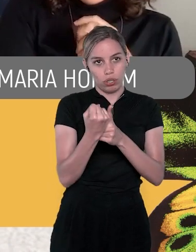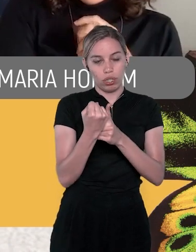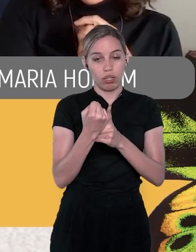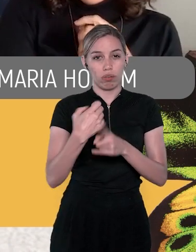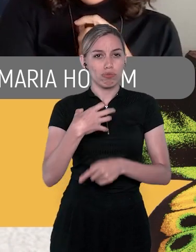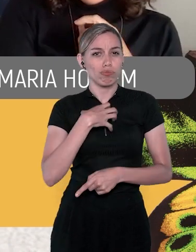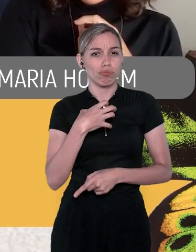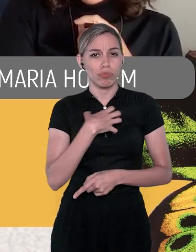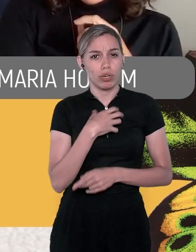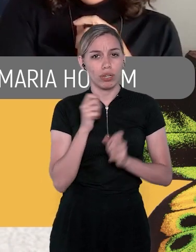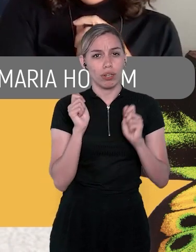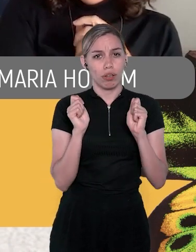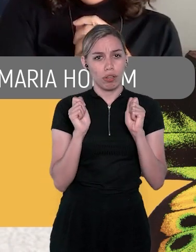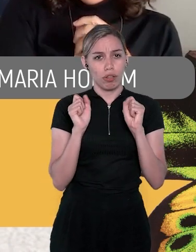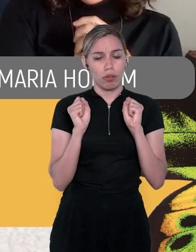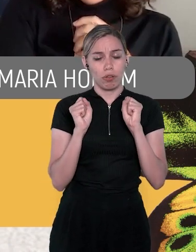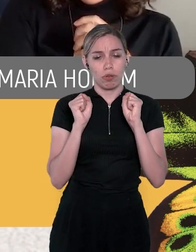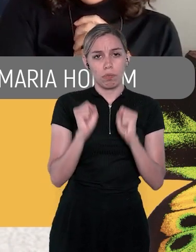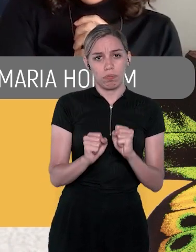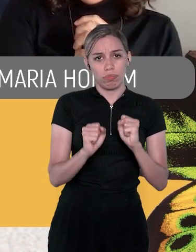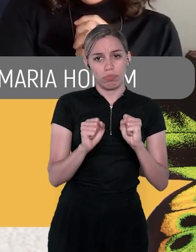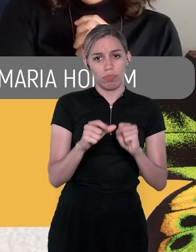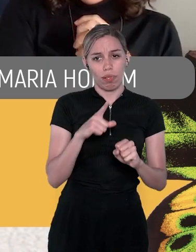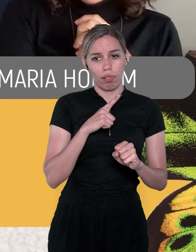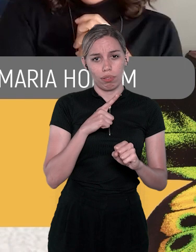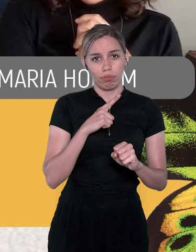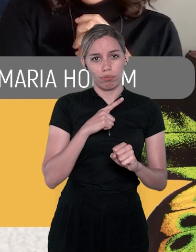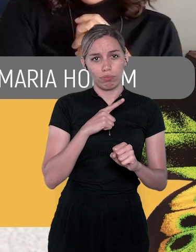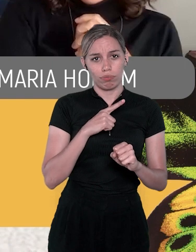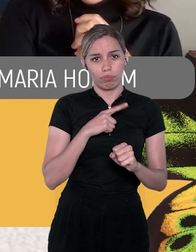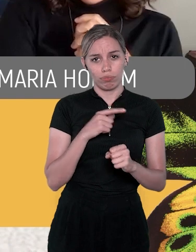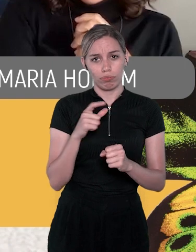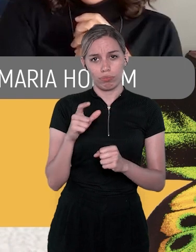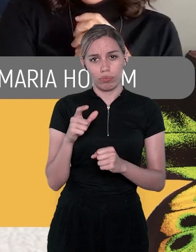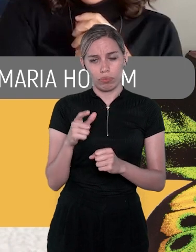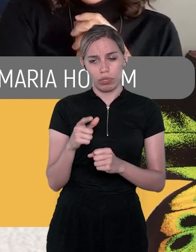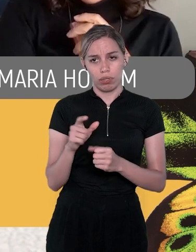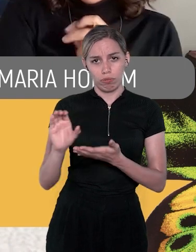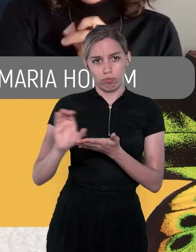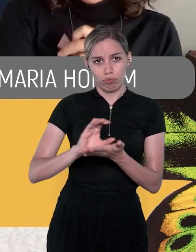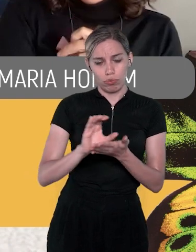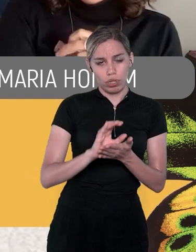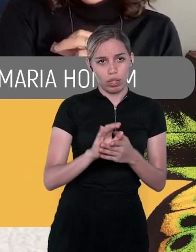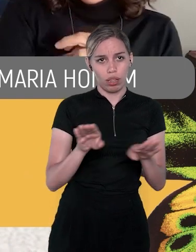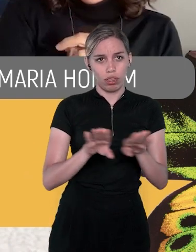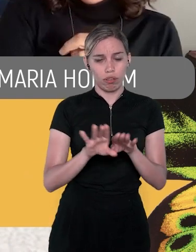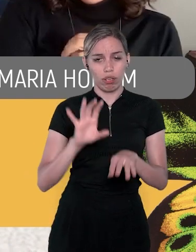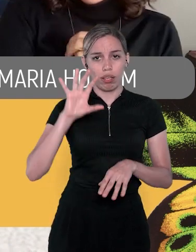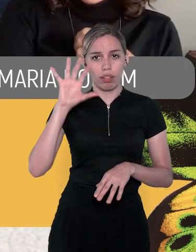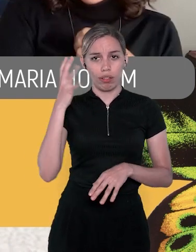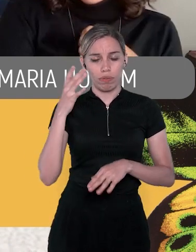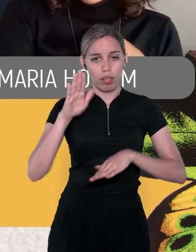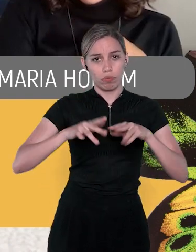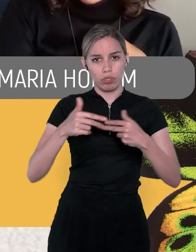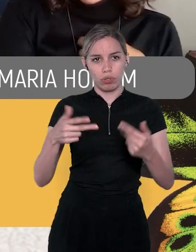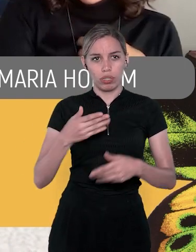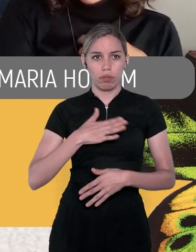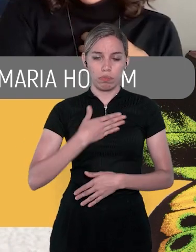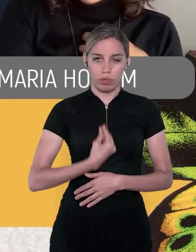forma de poder ganhar a vida e realizar algumas das coisas que eu